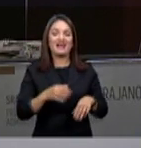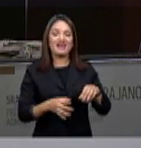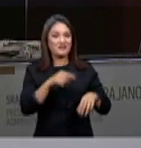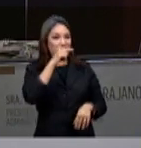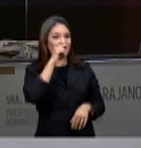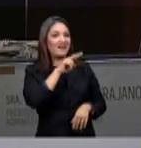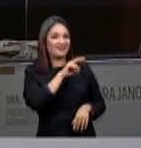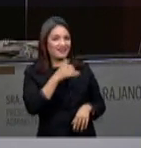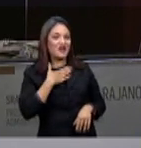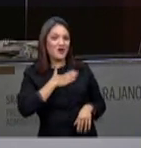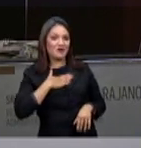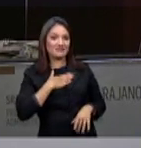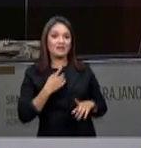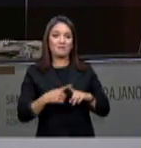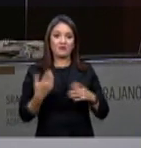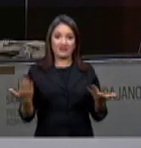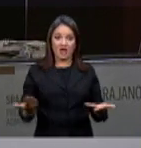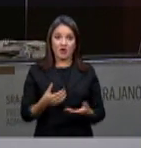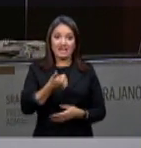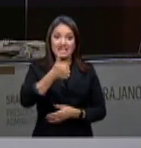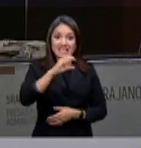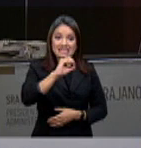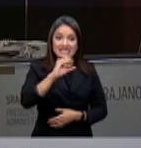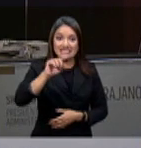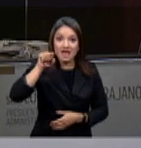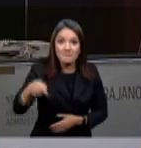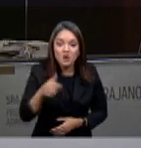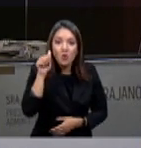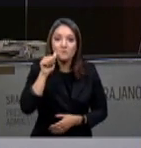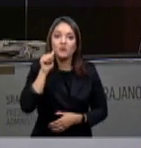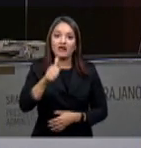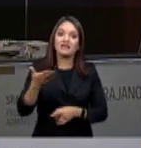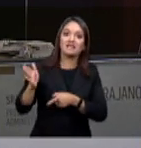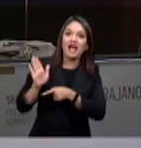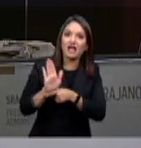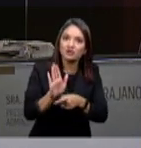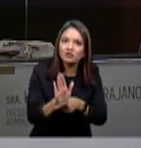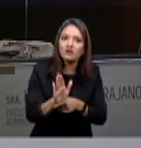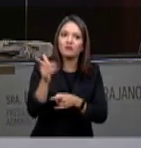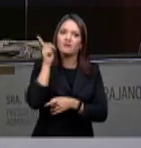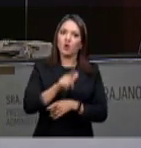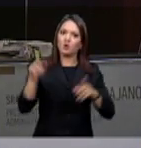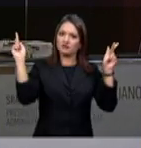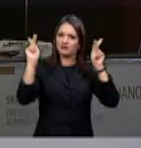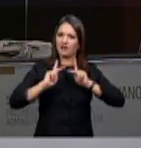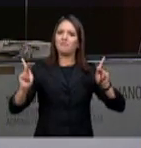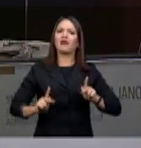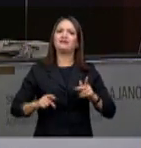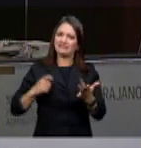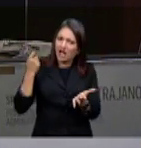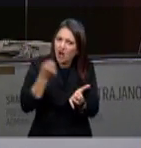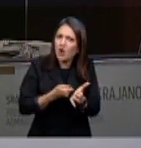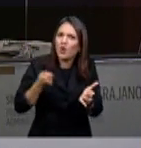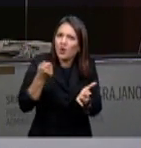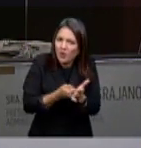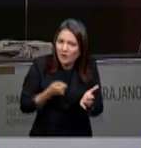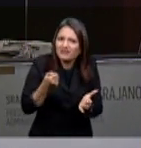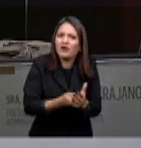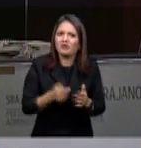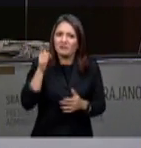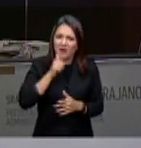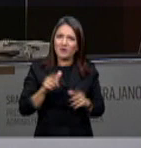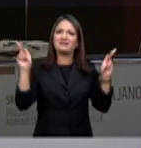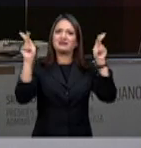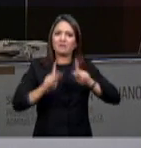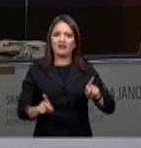porque nós estamos com 100 mil mulheres meninas ajudando a fazer a paz a lutando pela paz não é só olhando